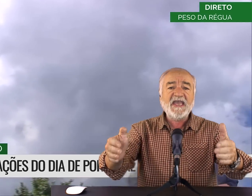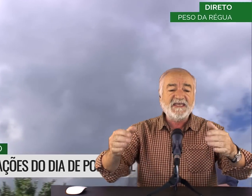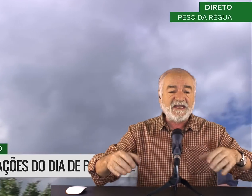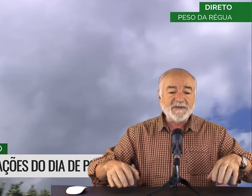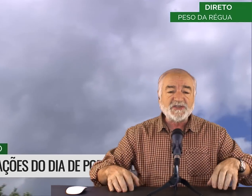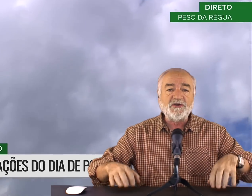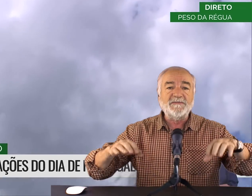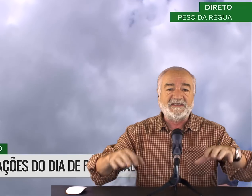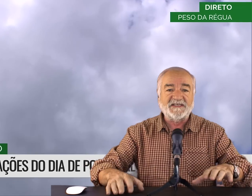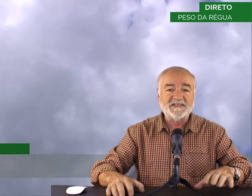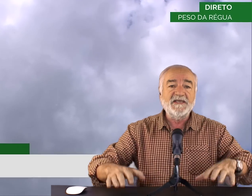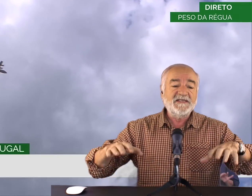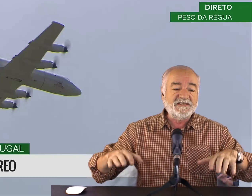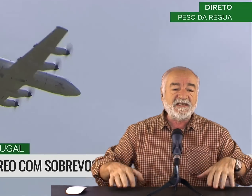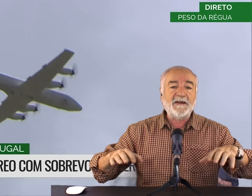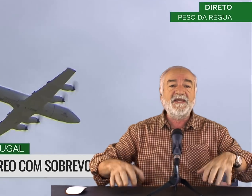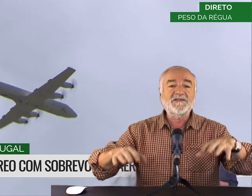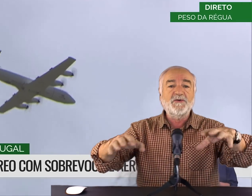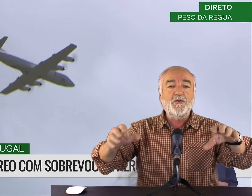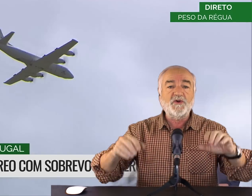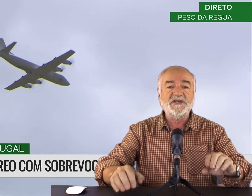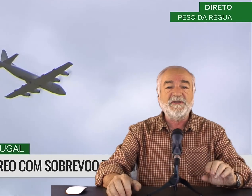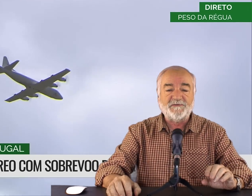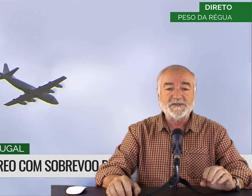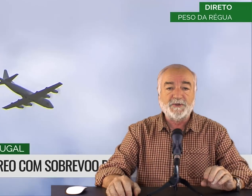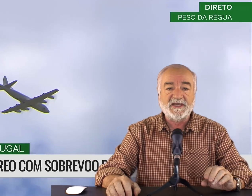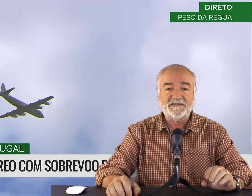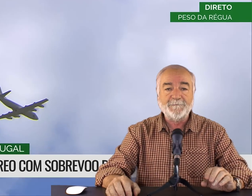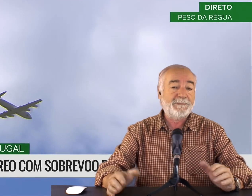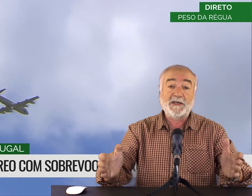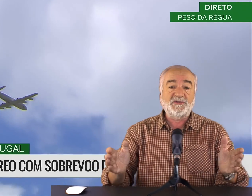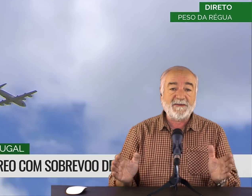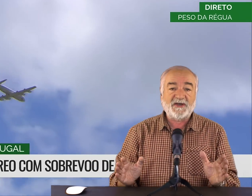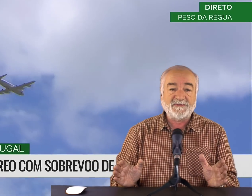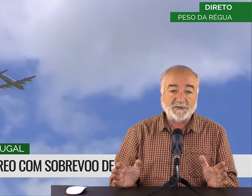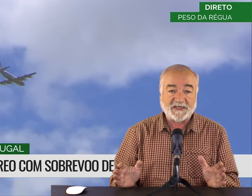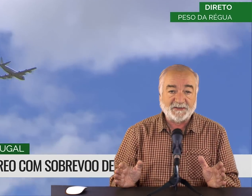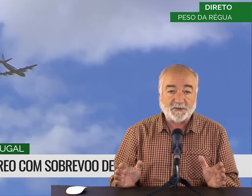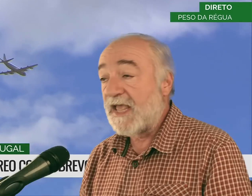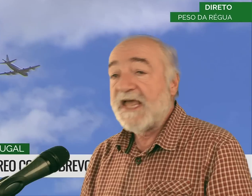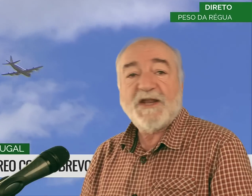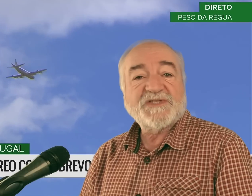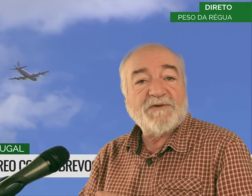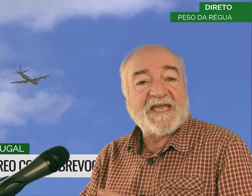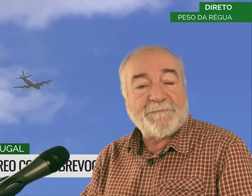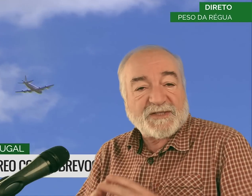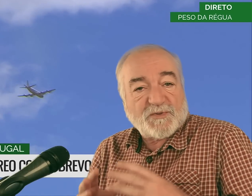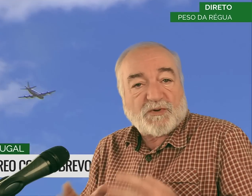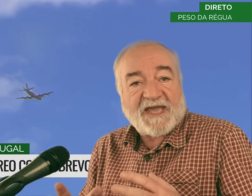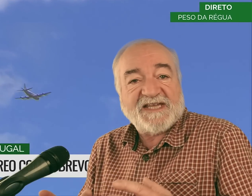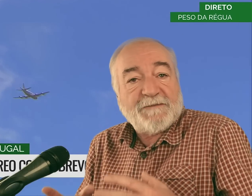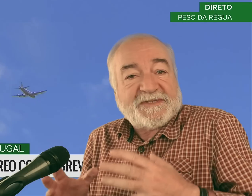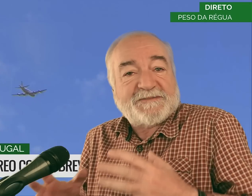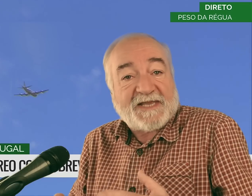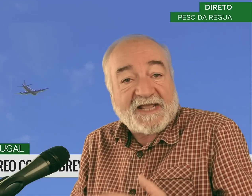em killa missou demitir-se se realmente o congelamento fosse por diante eu não tinha Mary absoluta na altura não sei o que é que